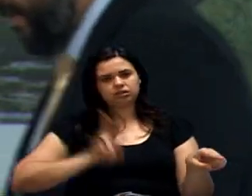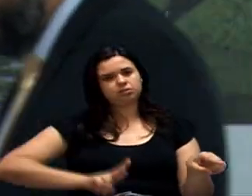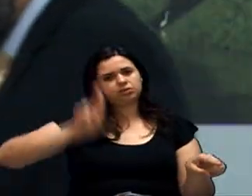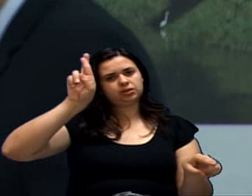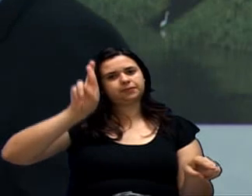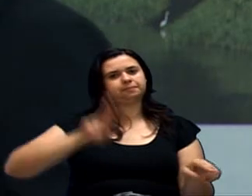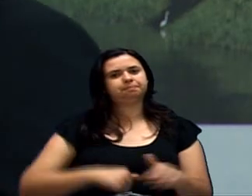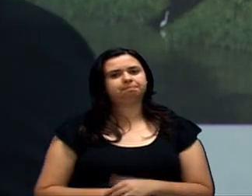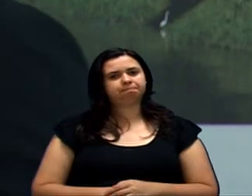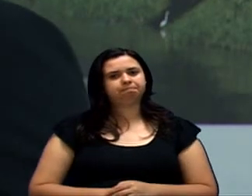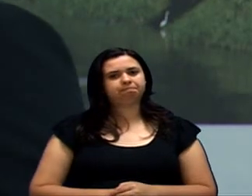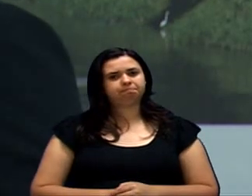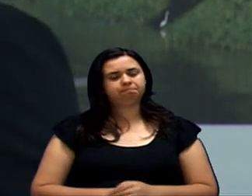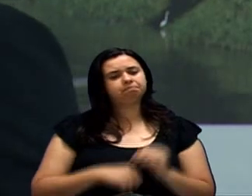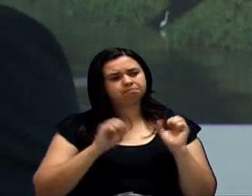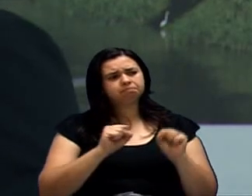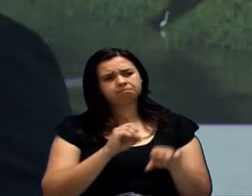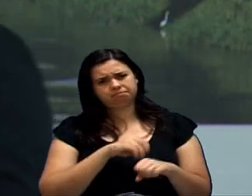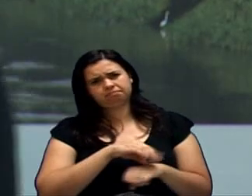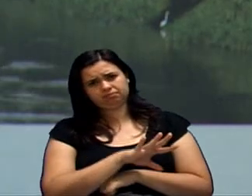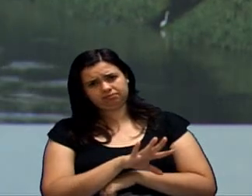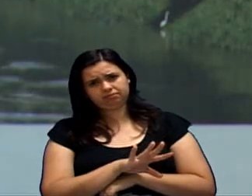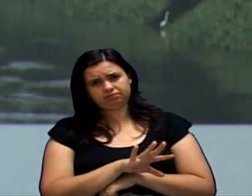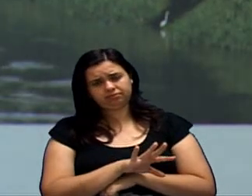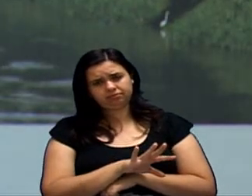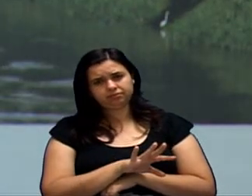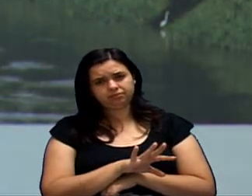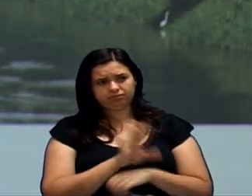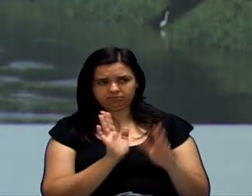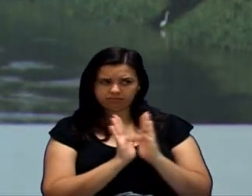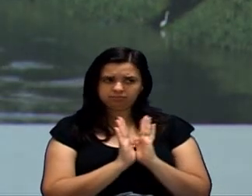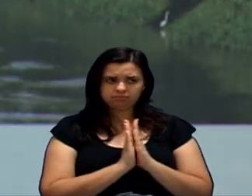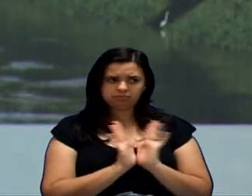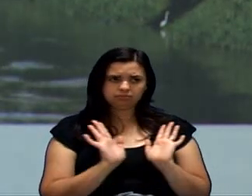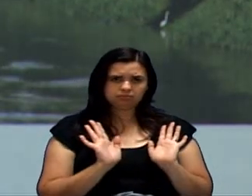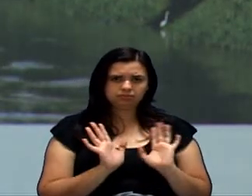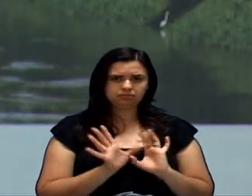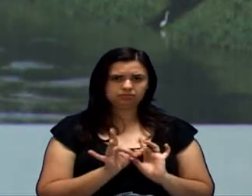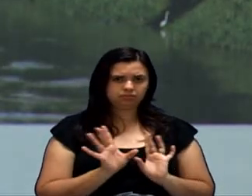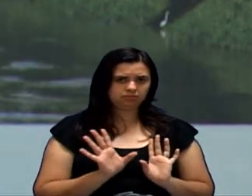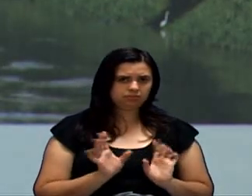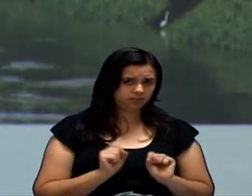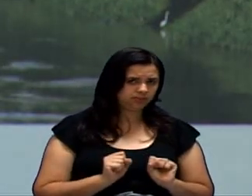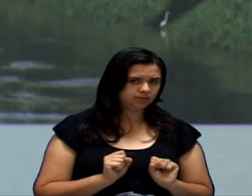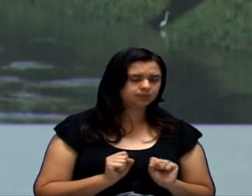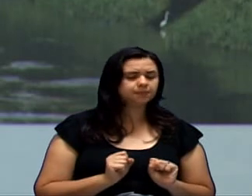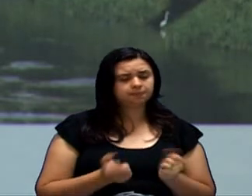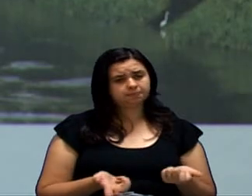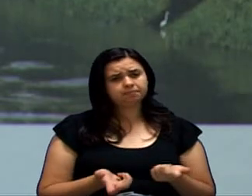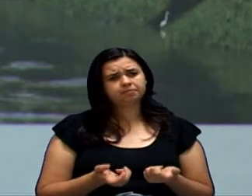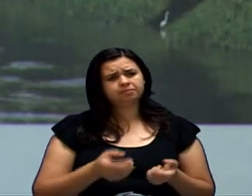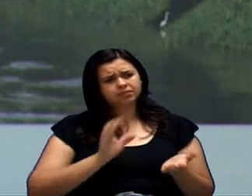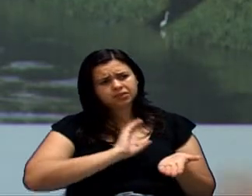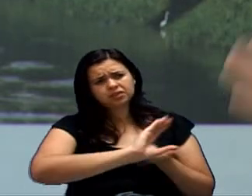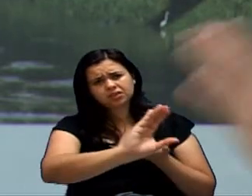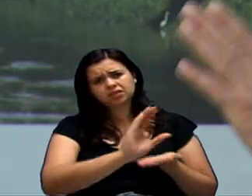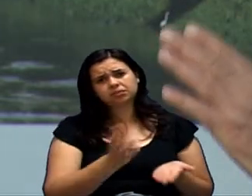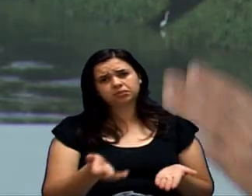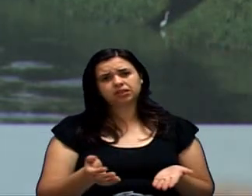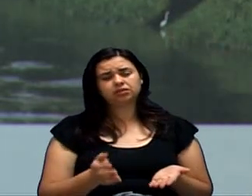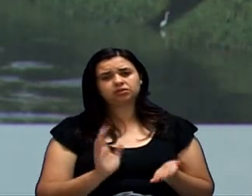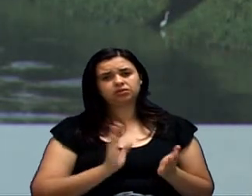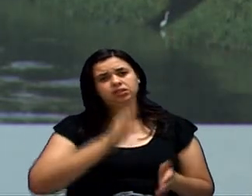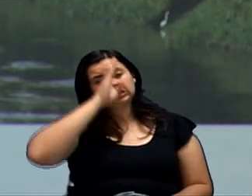posso dar uma orientação para Vossa Excelência, até se Vossa Excelência me autoriza, faça um requerimento sobre isso e já